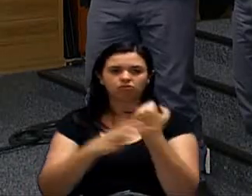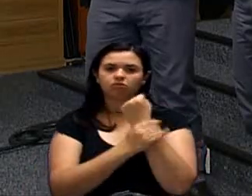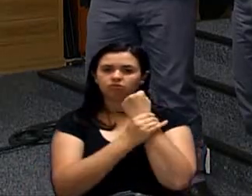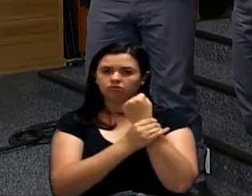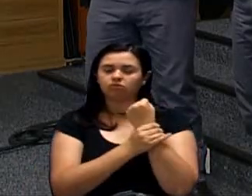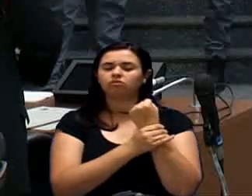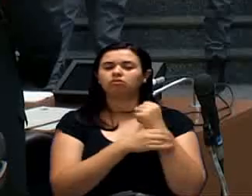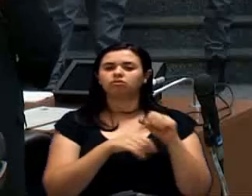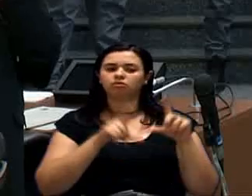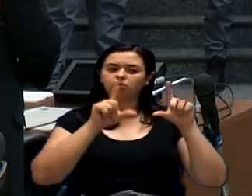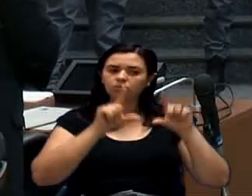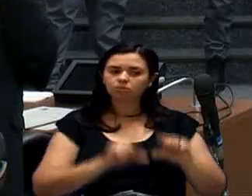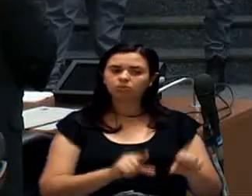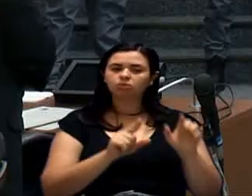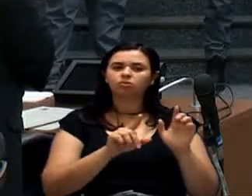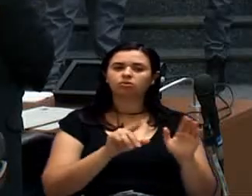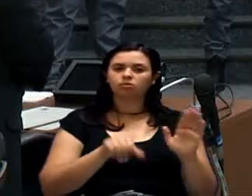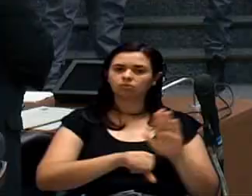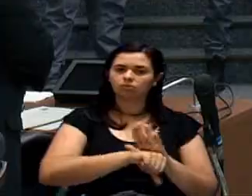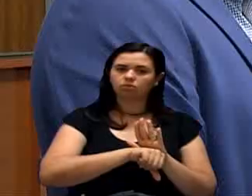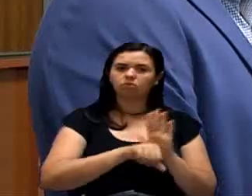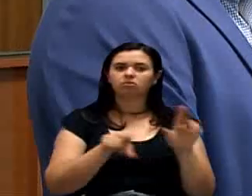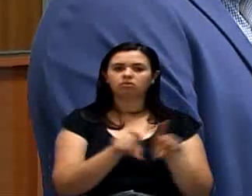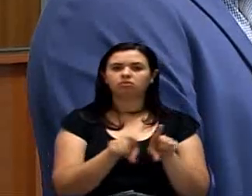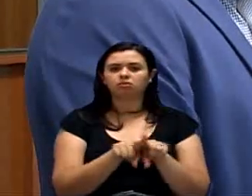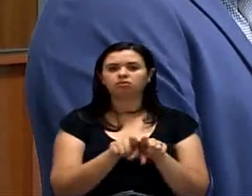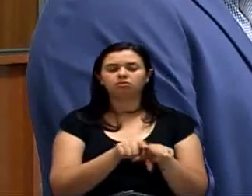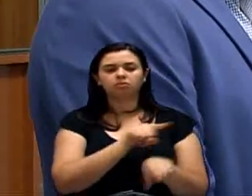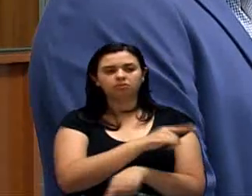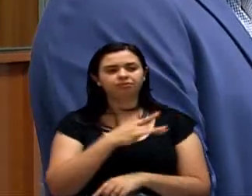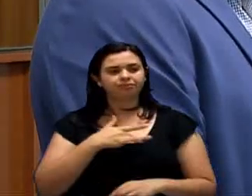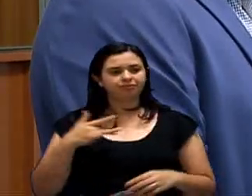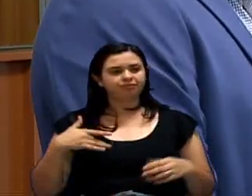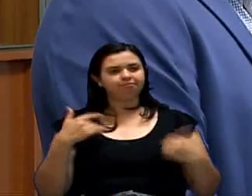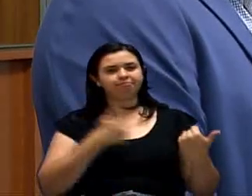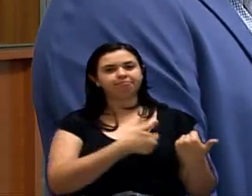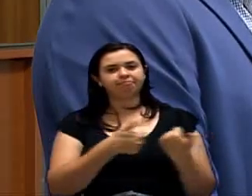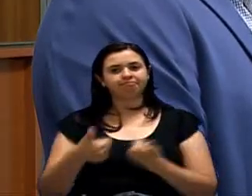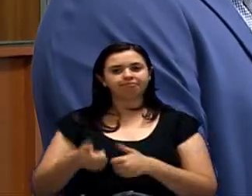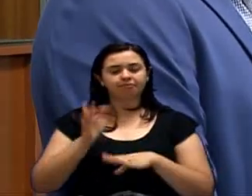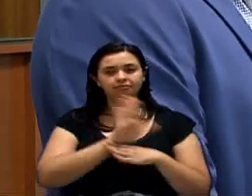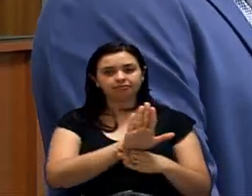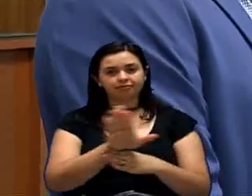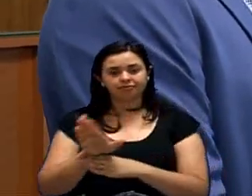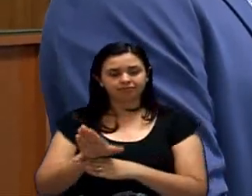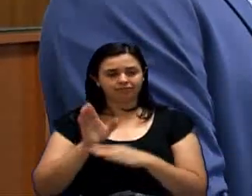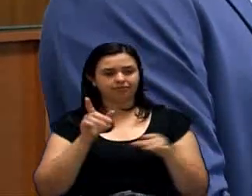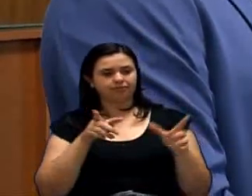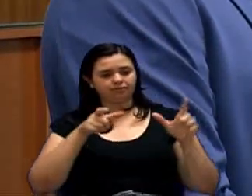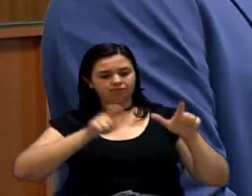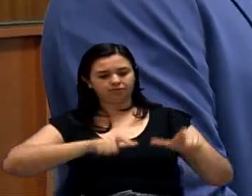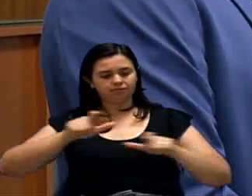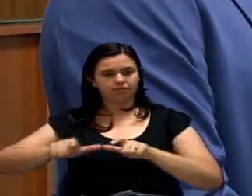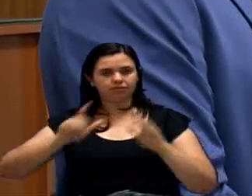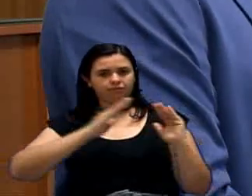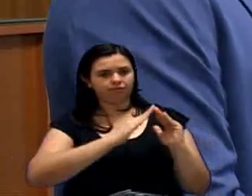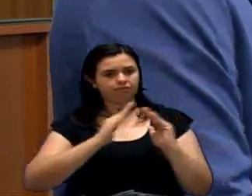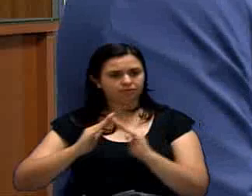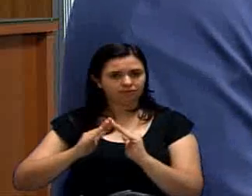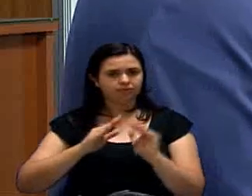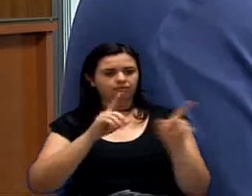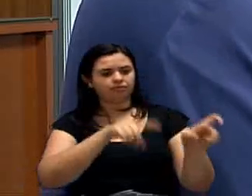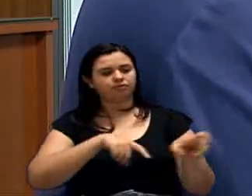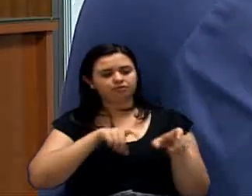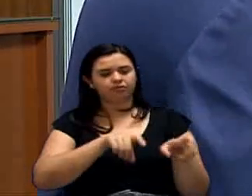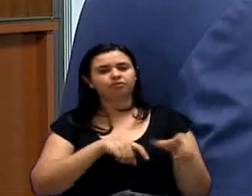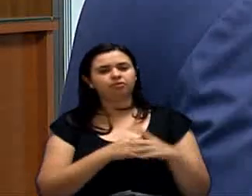de indicadores de criminalidade e melhoria da qualidade de vida na população das áreas rurais de nossa cidade. Parabéns, Cabo.